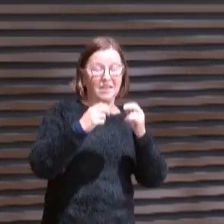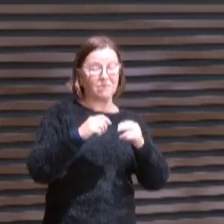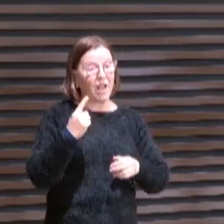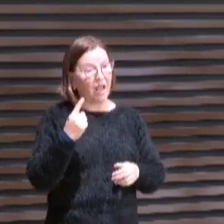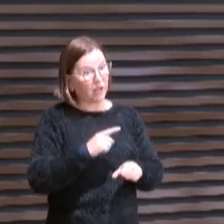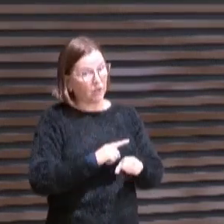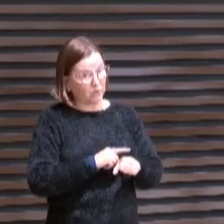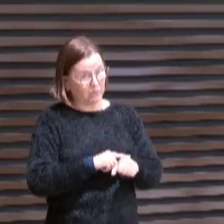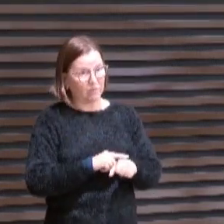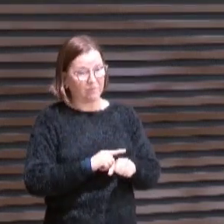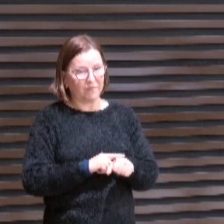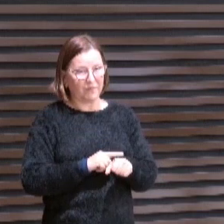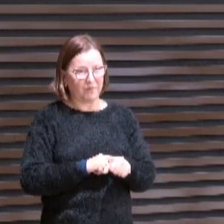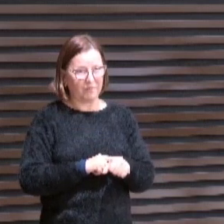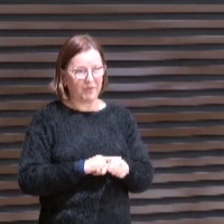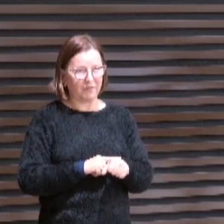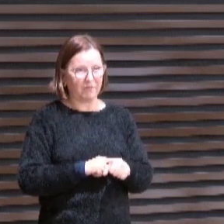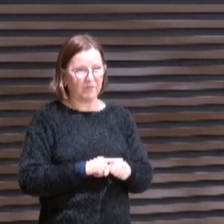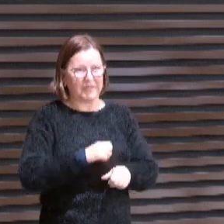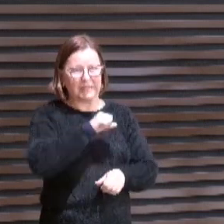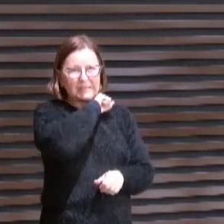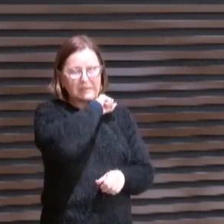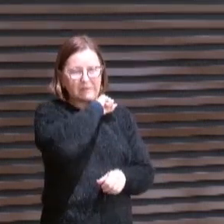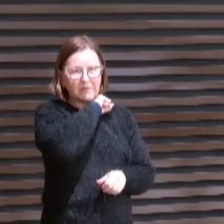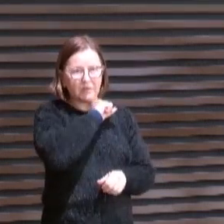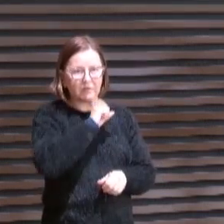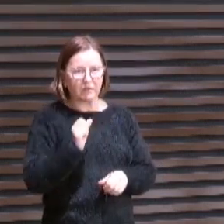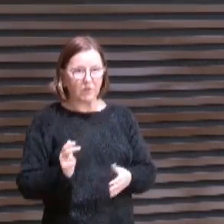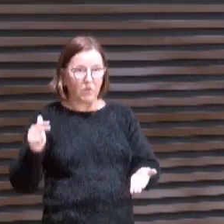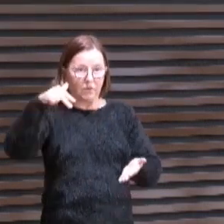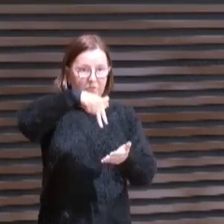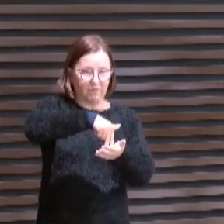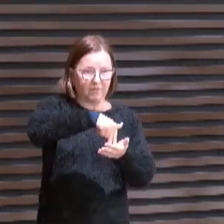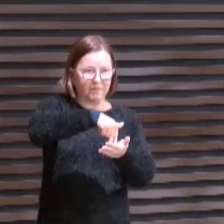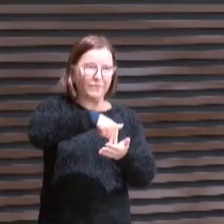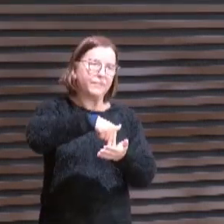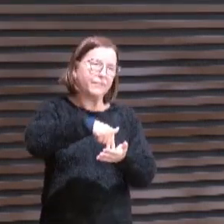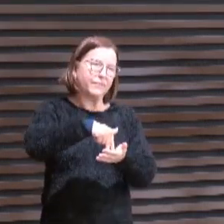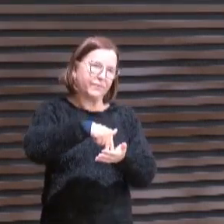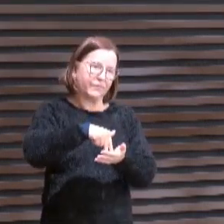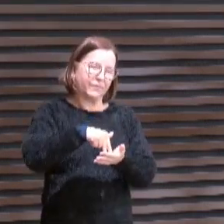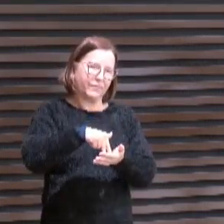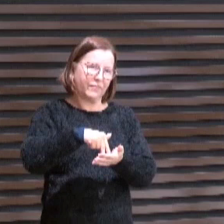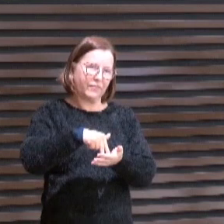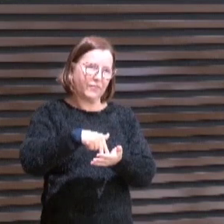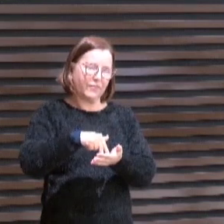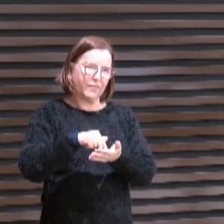momento daquele sacrifício horrendo, ele pulou no meio, saltou a